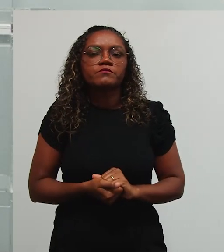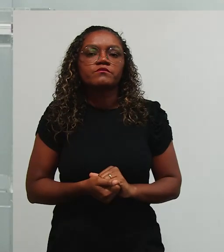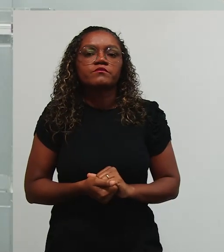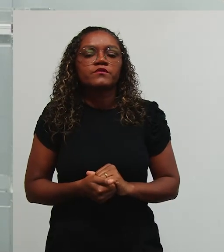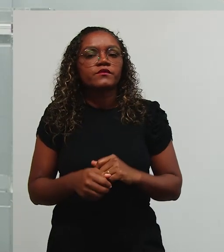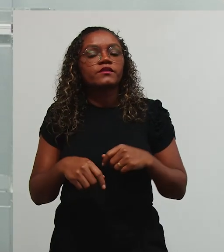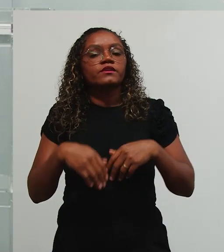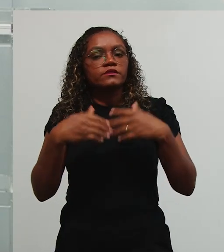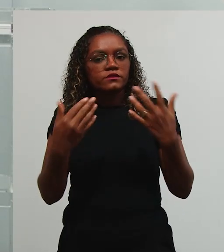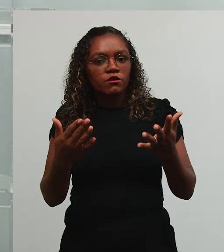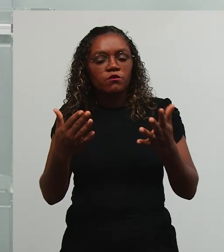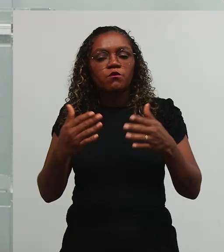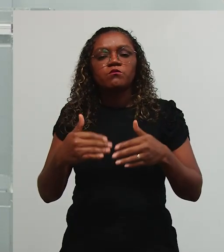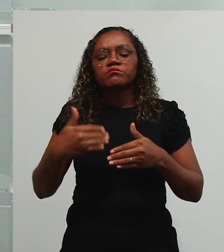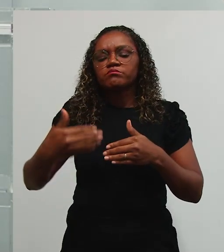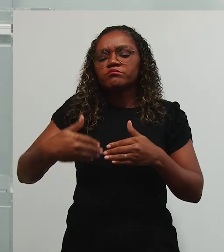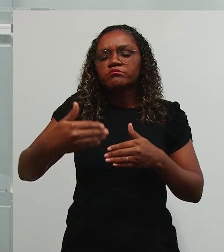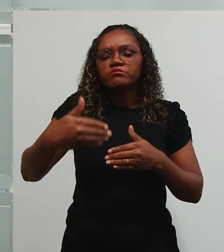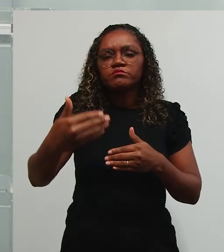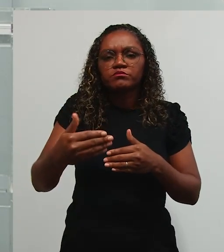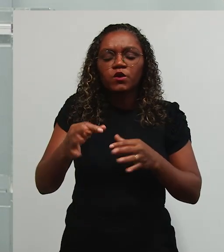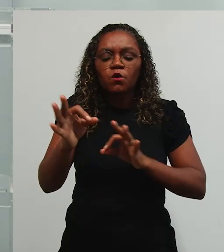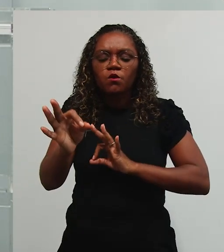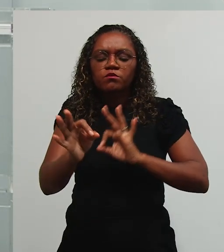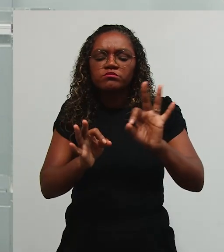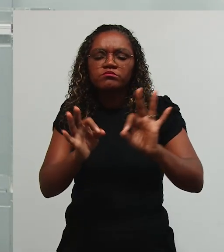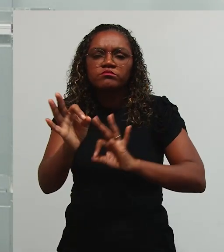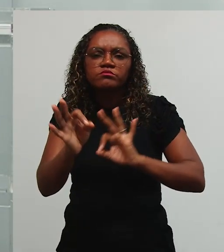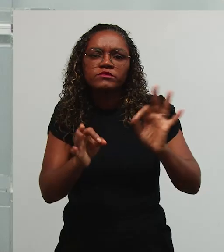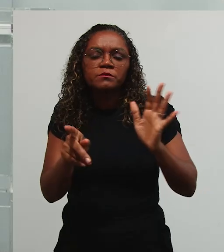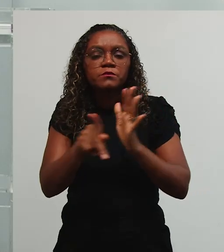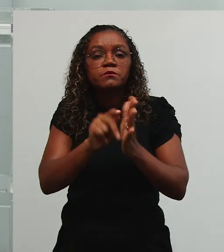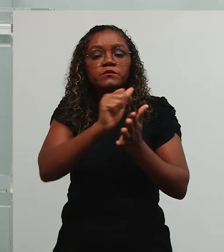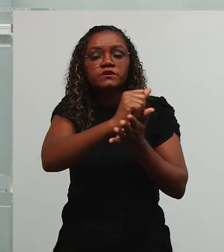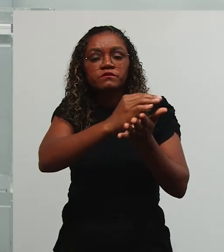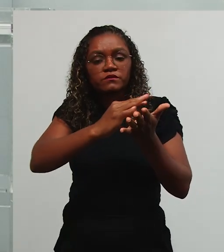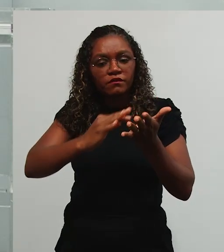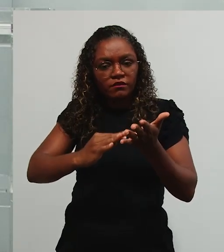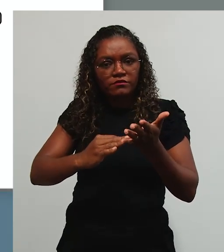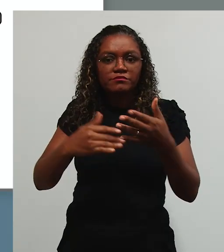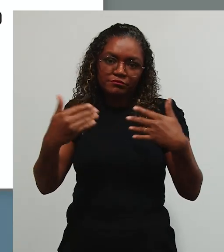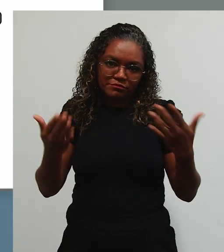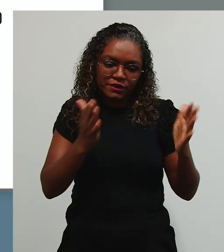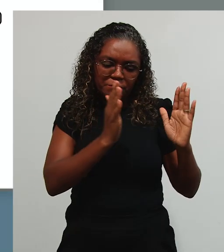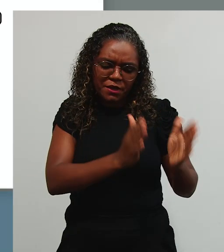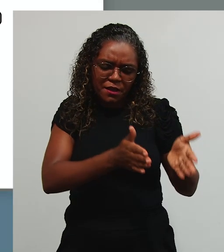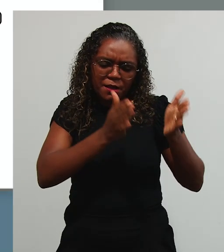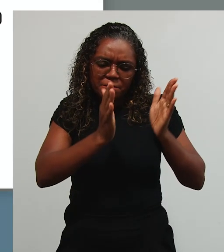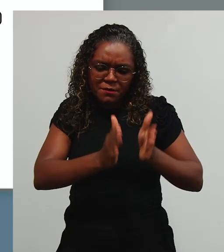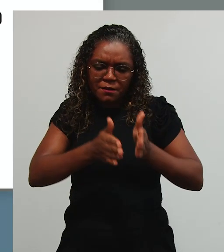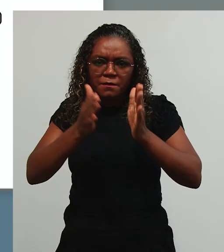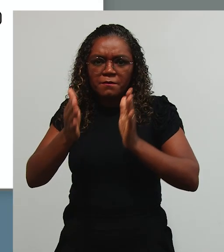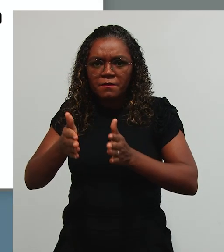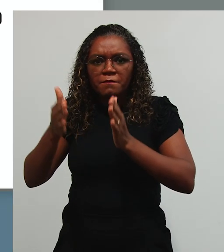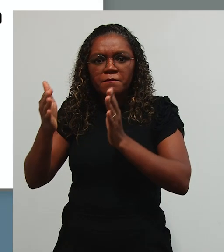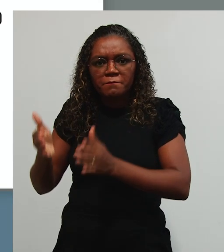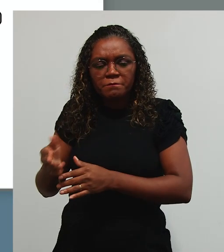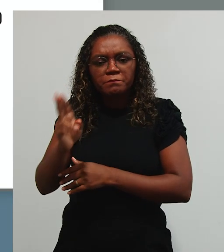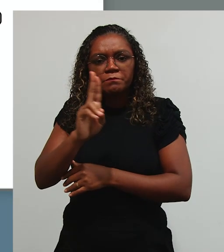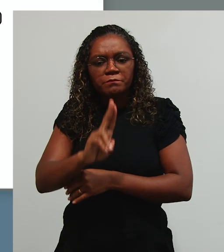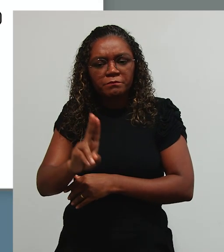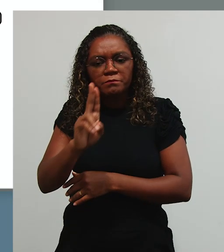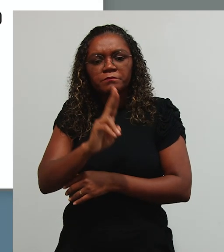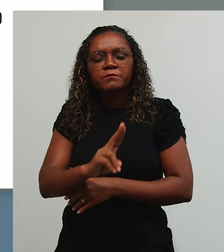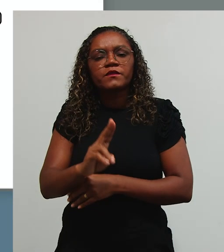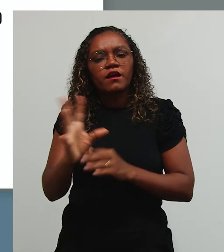percurso metodológico ele já diz como que está organizado o trabalho, que é a próxima etapa. O percurso metodológico vai ser